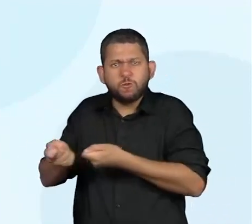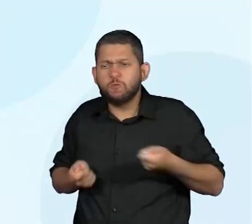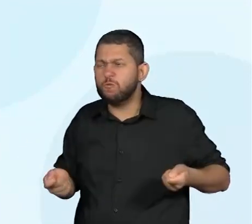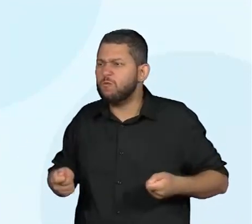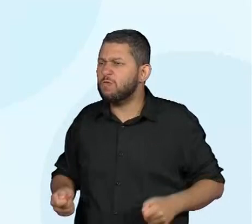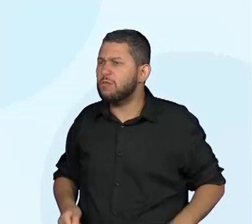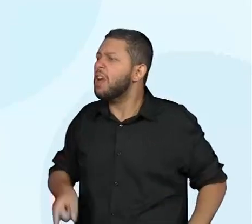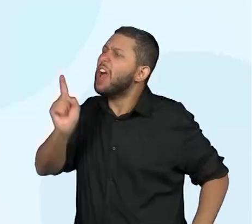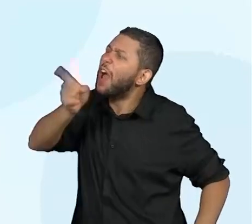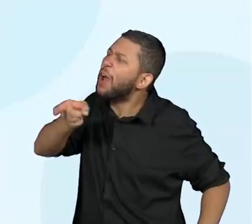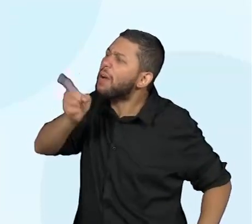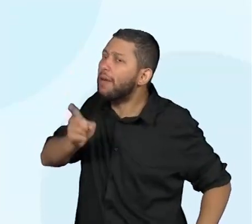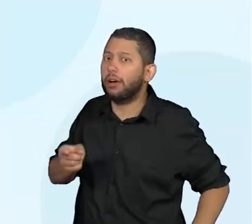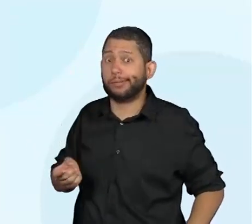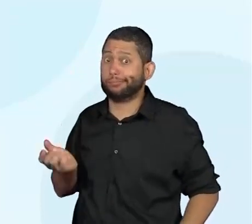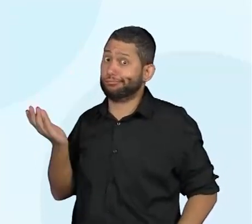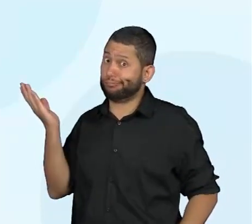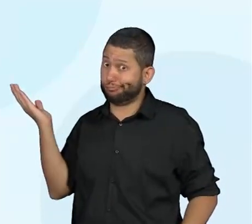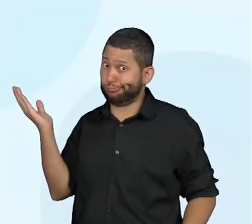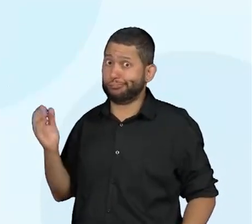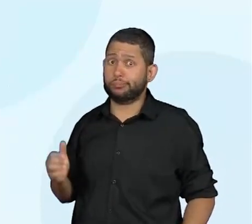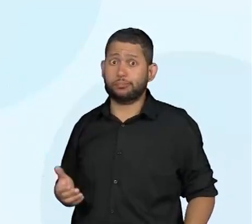pelo brinquedo.